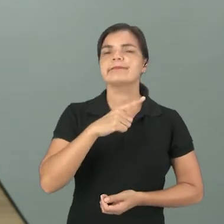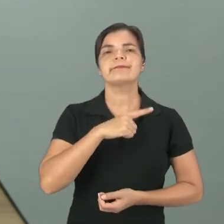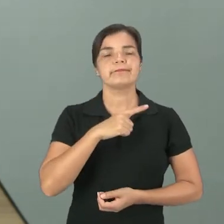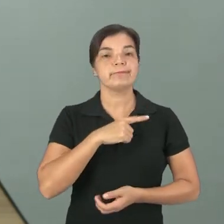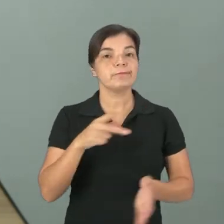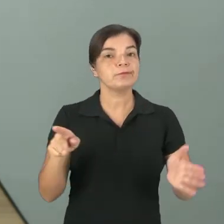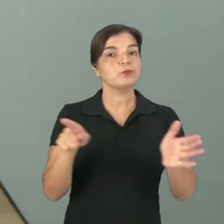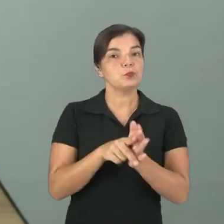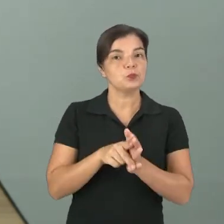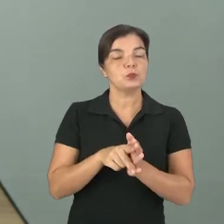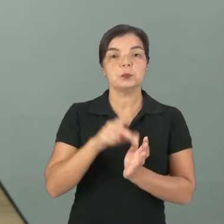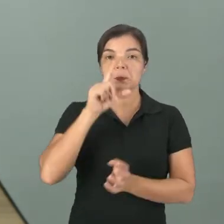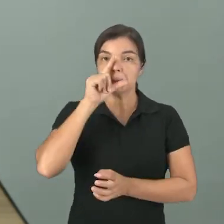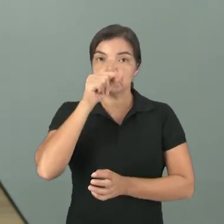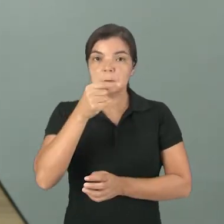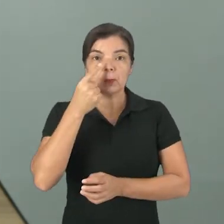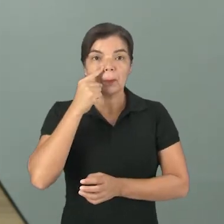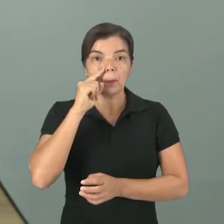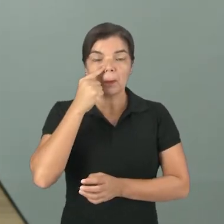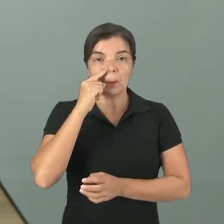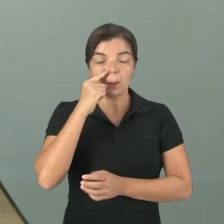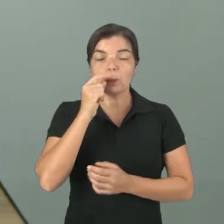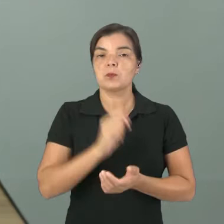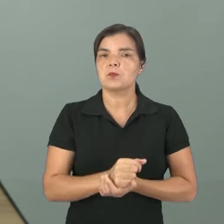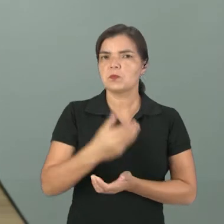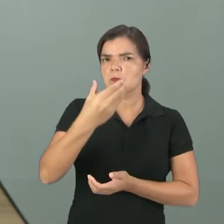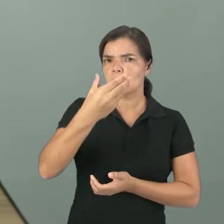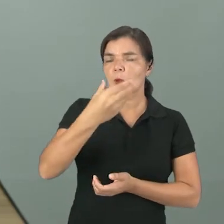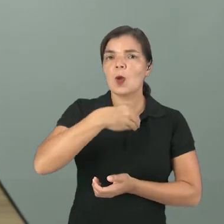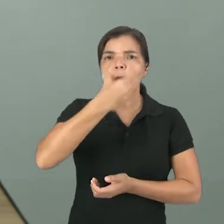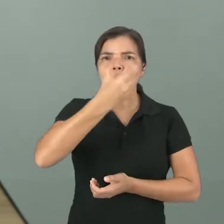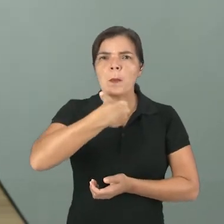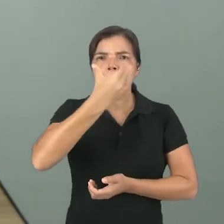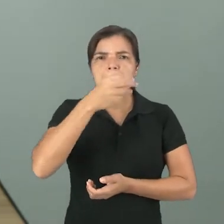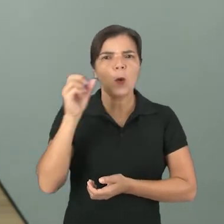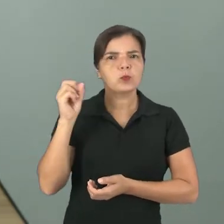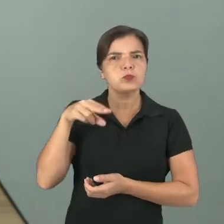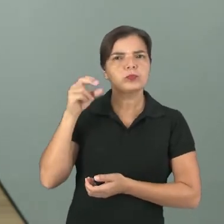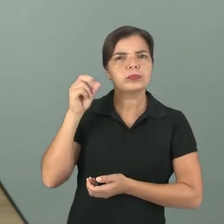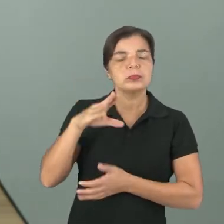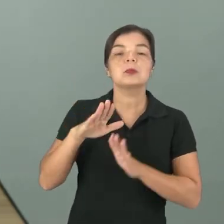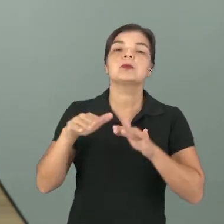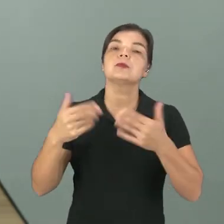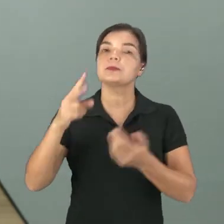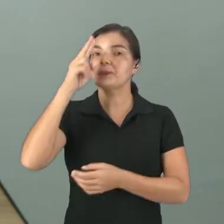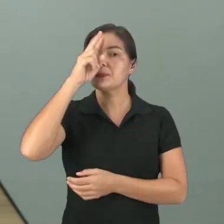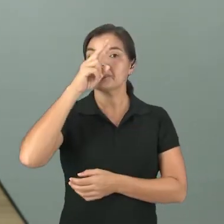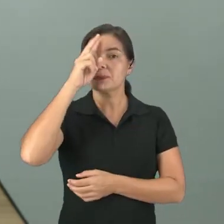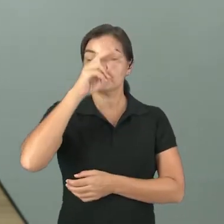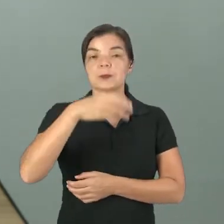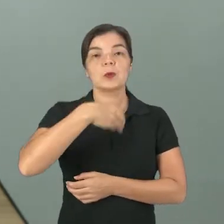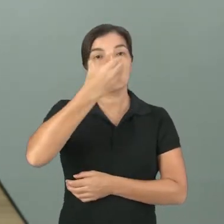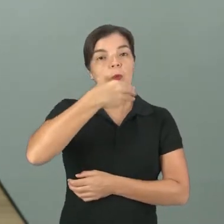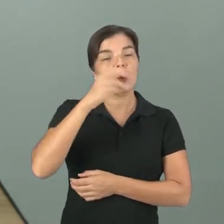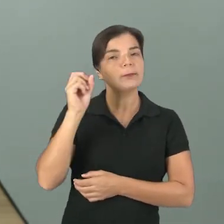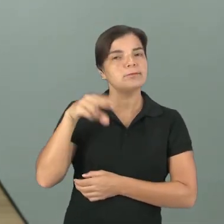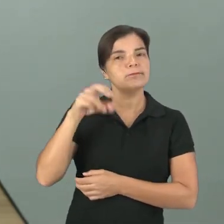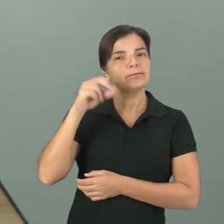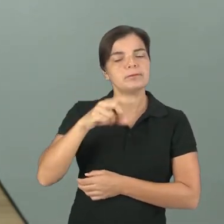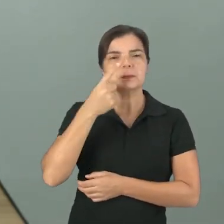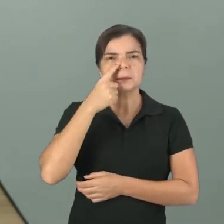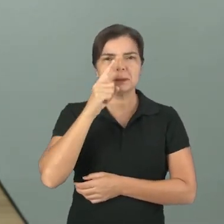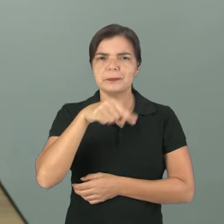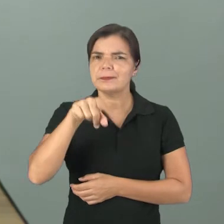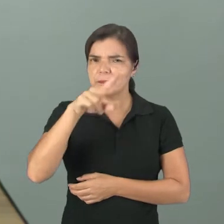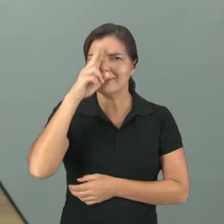um específico que uma bruxa envenena uma maçã. Em qual é a história onde há uma maçã envenenada por uma